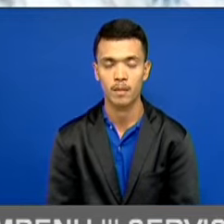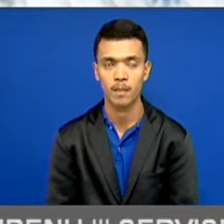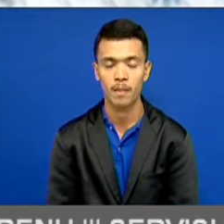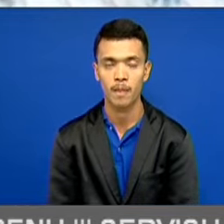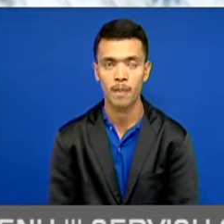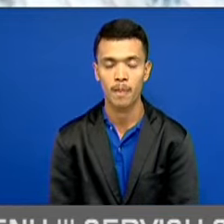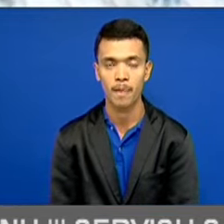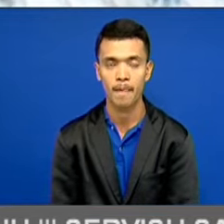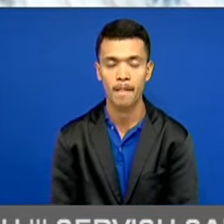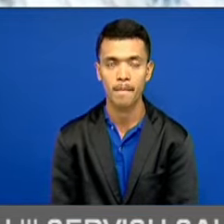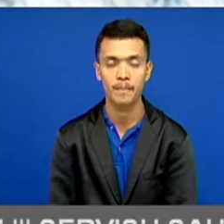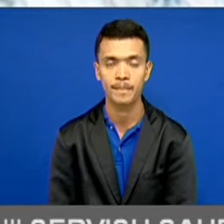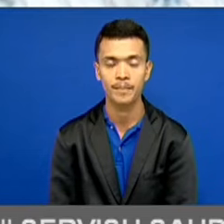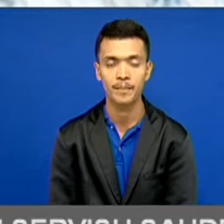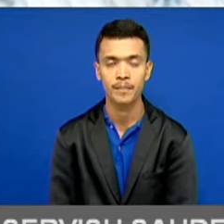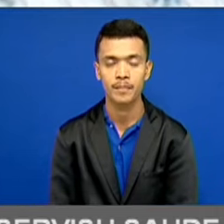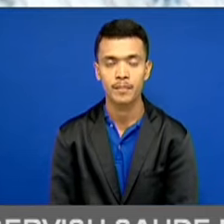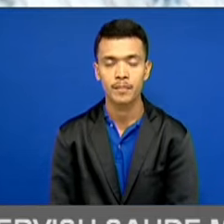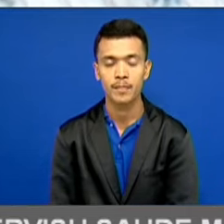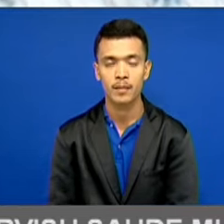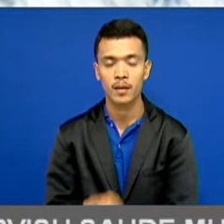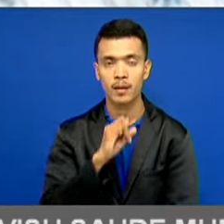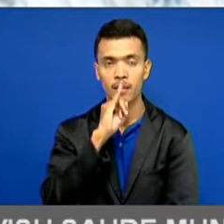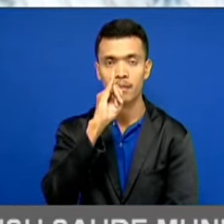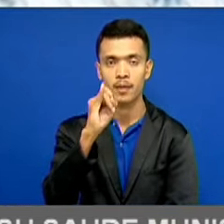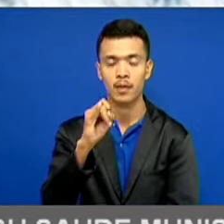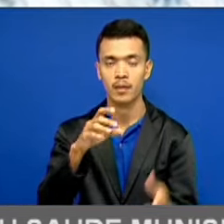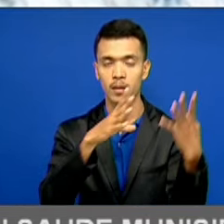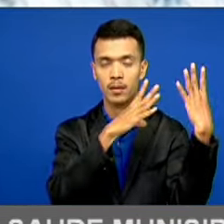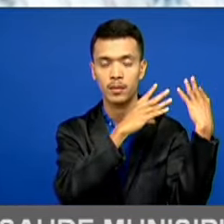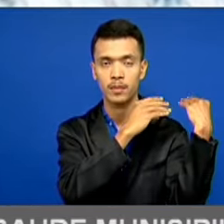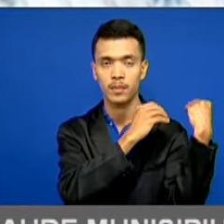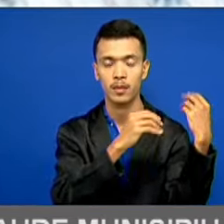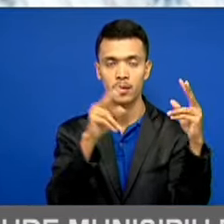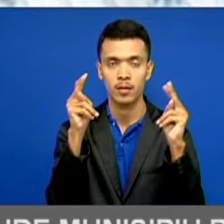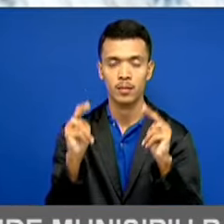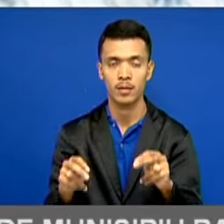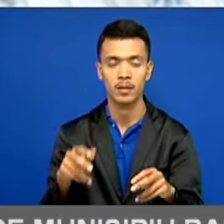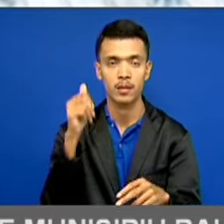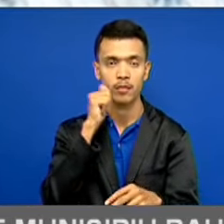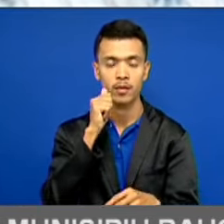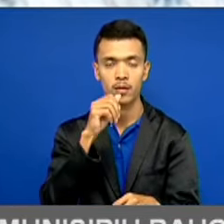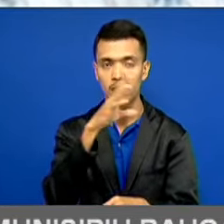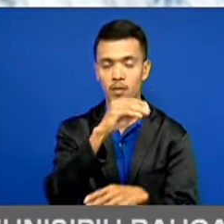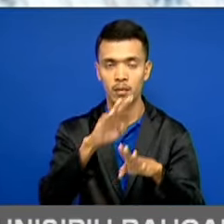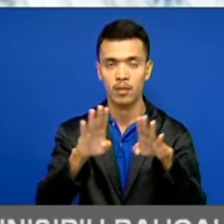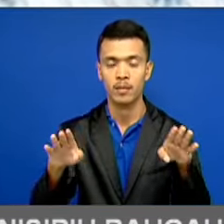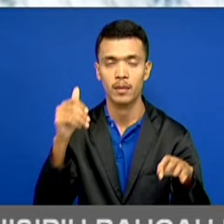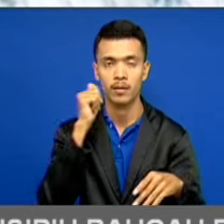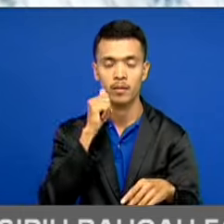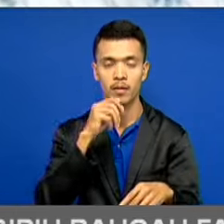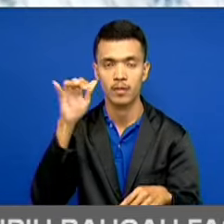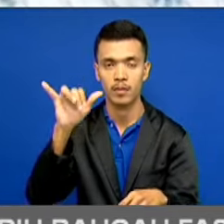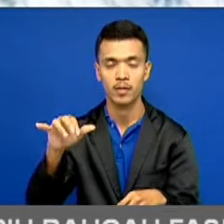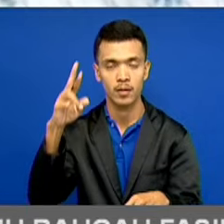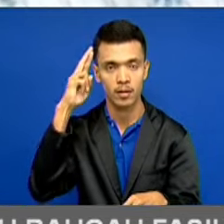máxima e o processo foi de decisão, marca experiência de necessidade feita no labar que Feto Sira, sem reta